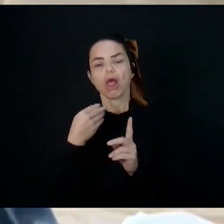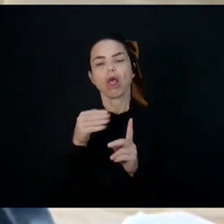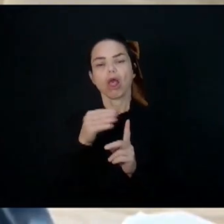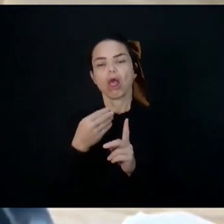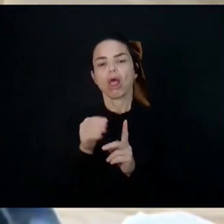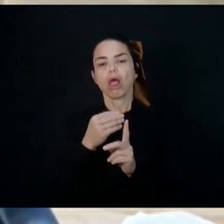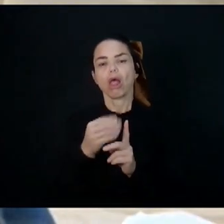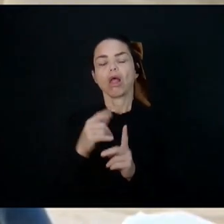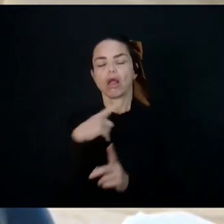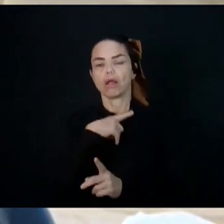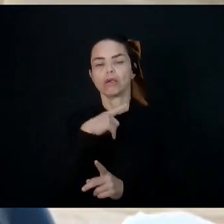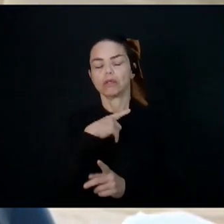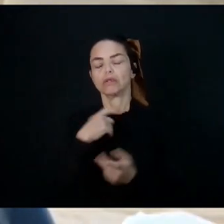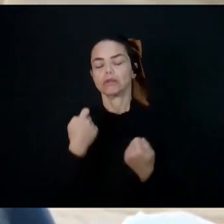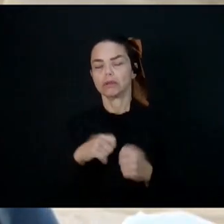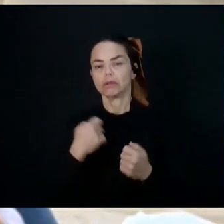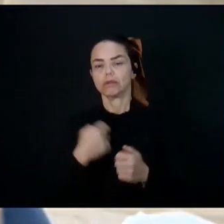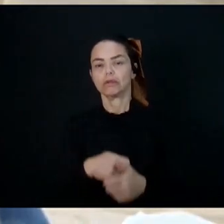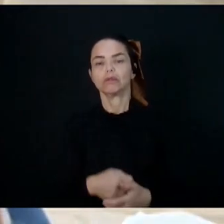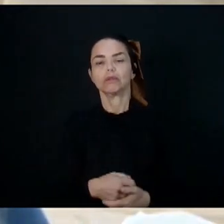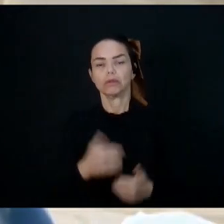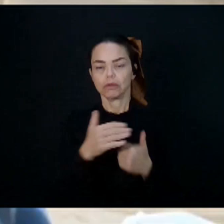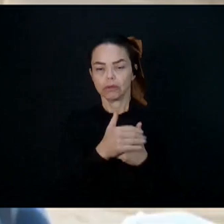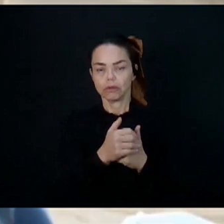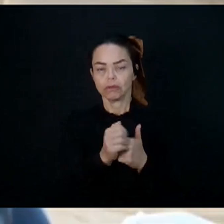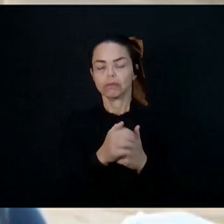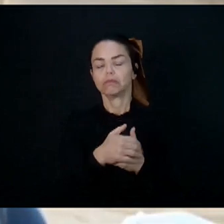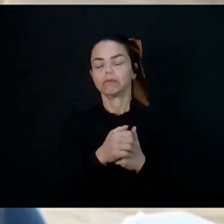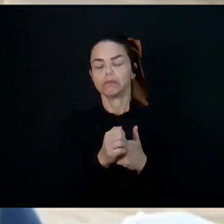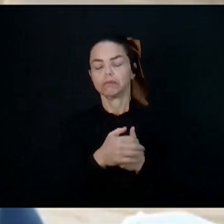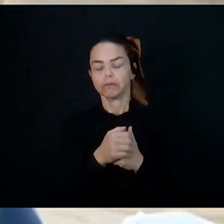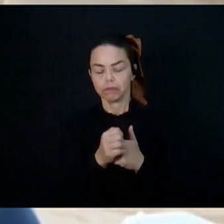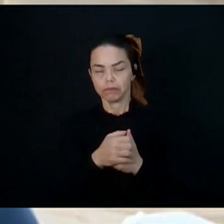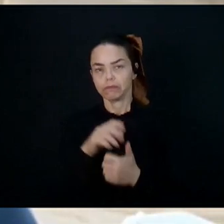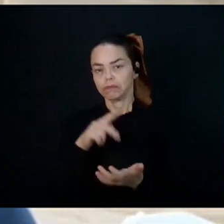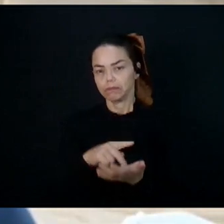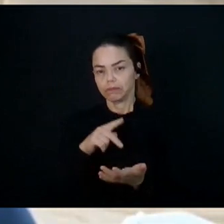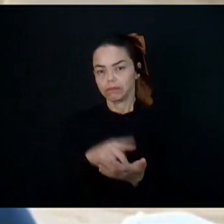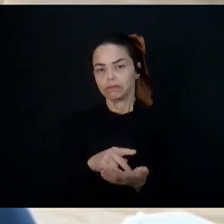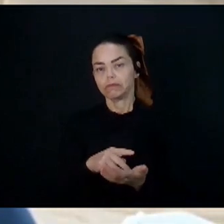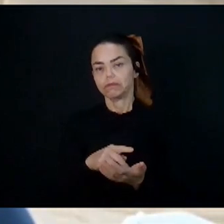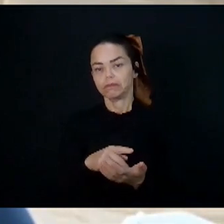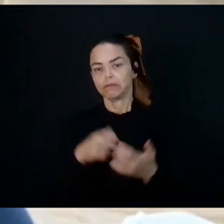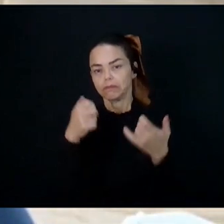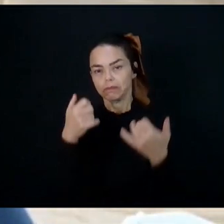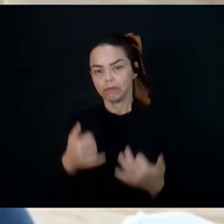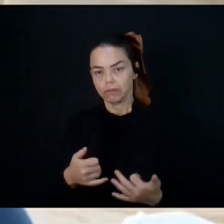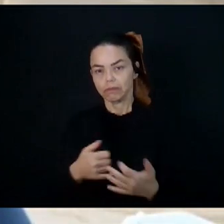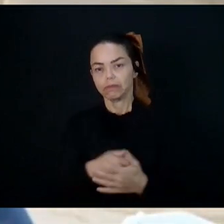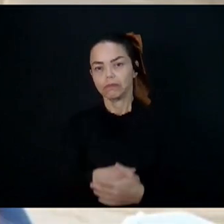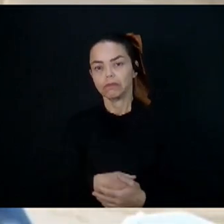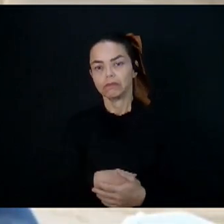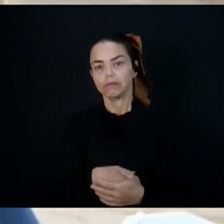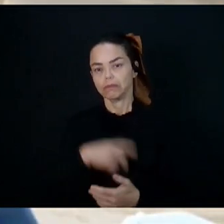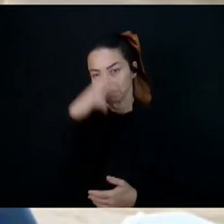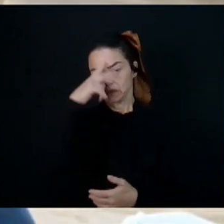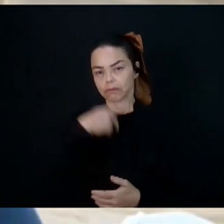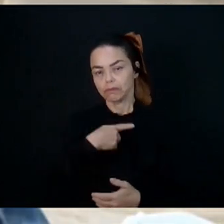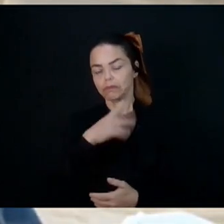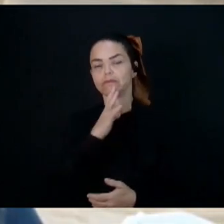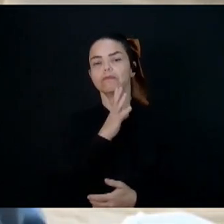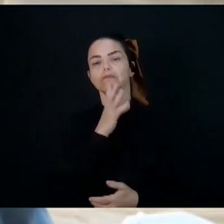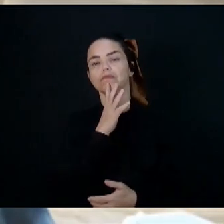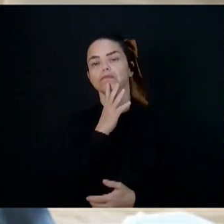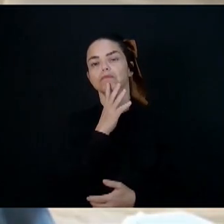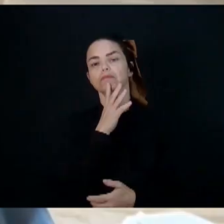fragilidade, então ela precisa ser acolhida. Mas é exatamente aquilo que você estava colocando sobre o autoconhecimento, é que faz a gente